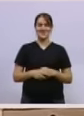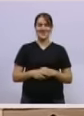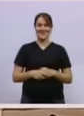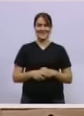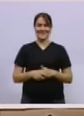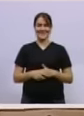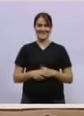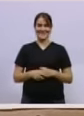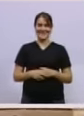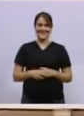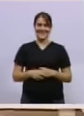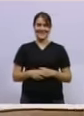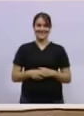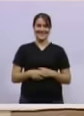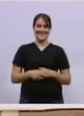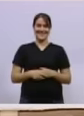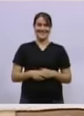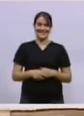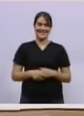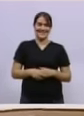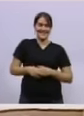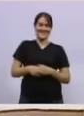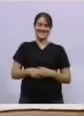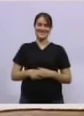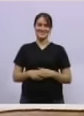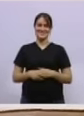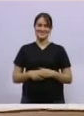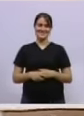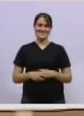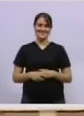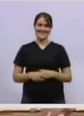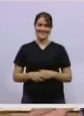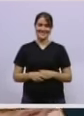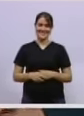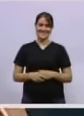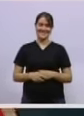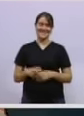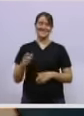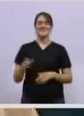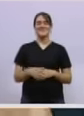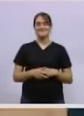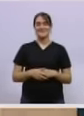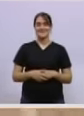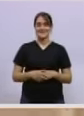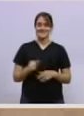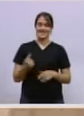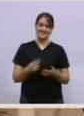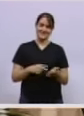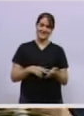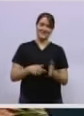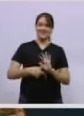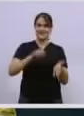mais fácil. Mas ele tem medo de ficar humilhado nessa hora. Mas nascemos para andar assim, ó. A gente foi levantando porque a